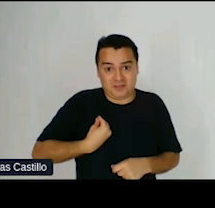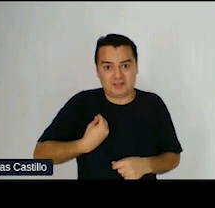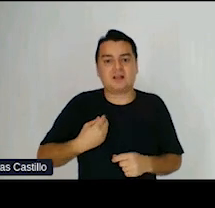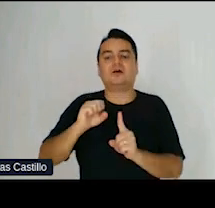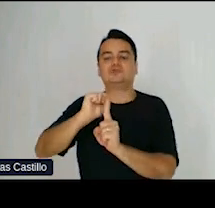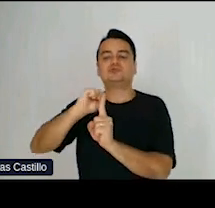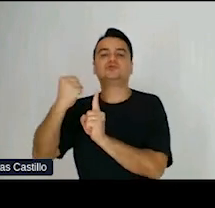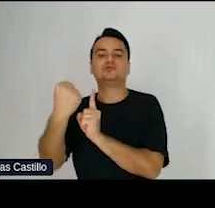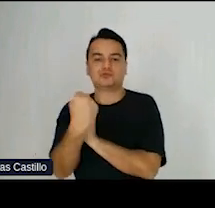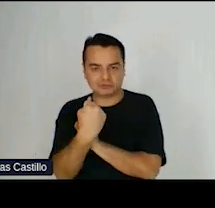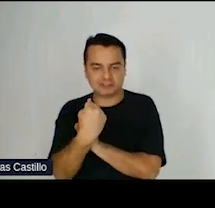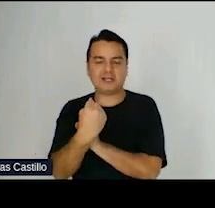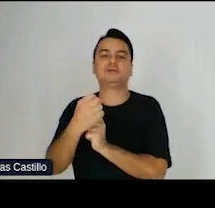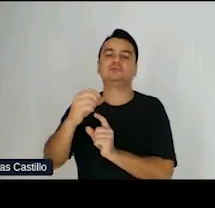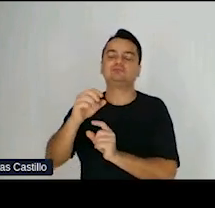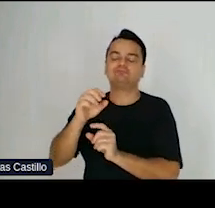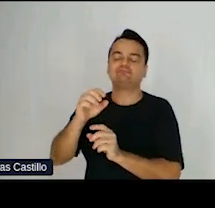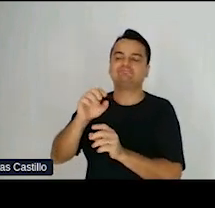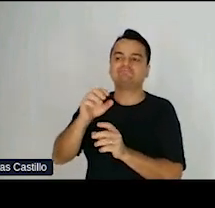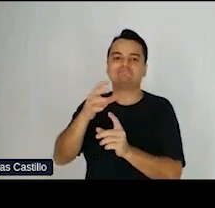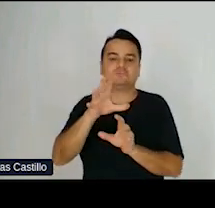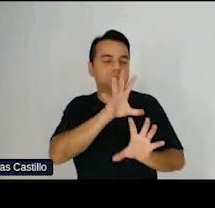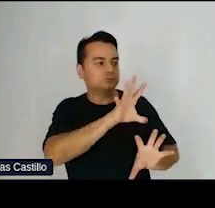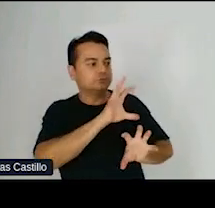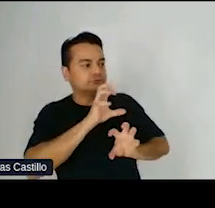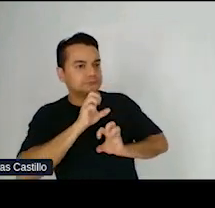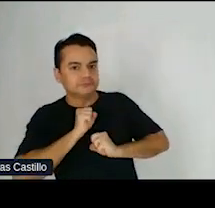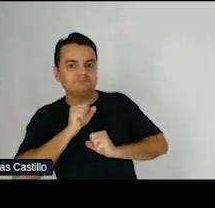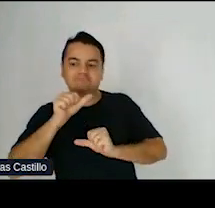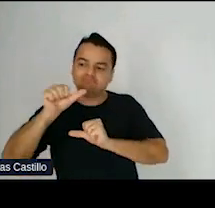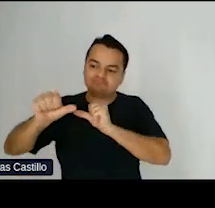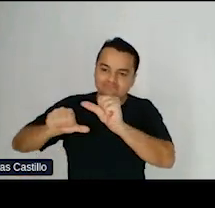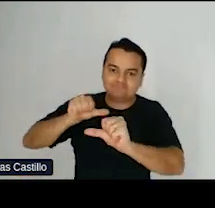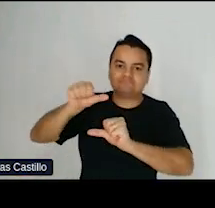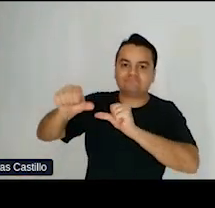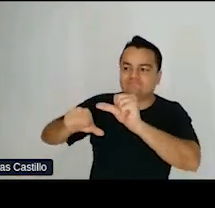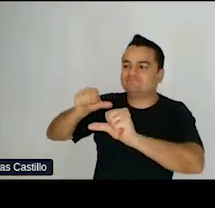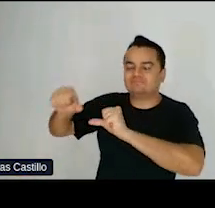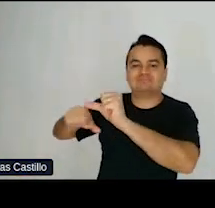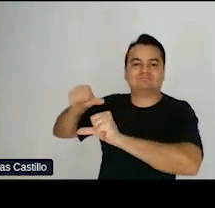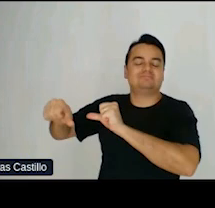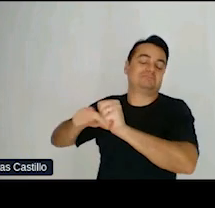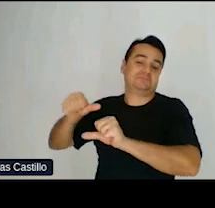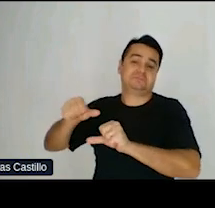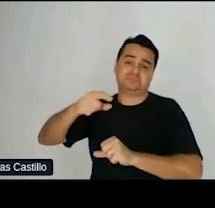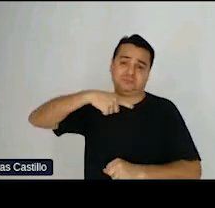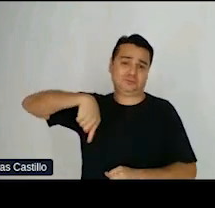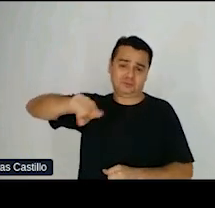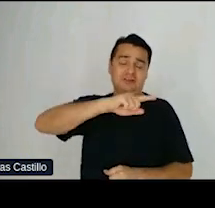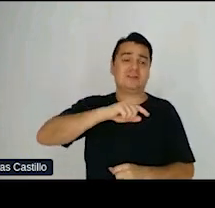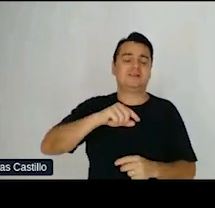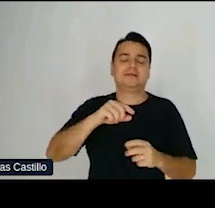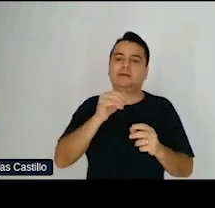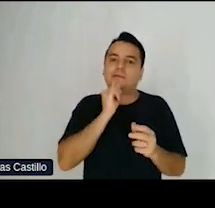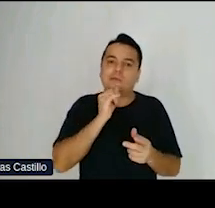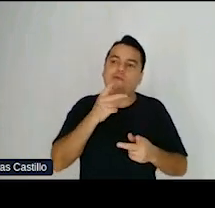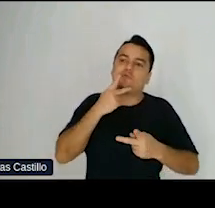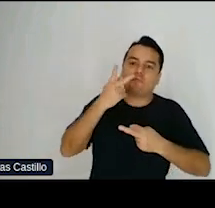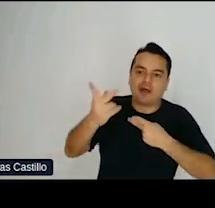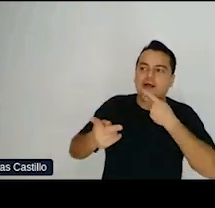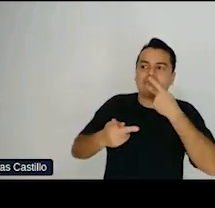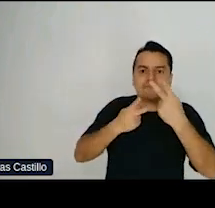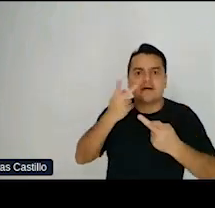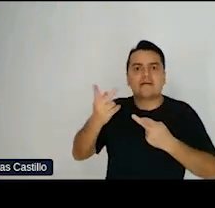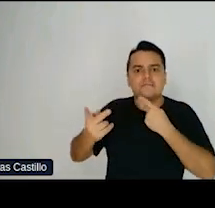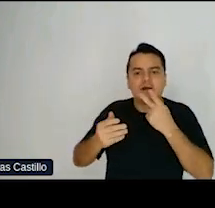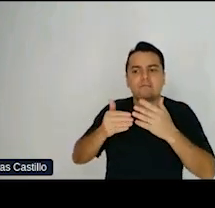gente começa a falar sobre isso, já tem uma transformação. A gente acredita que cada vez mais que a gente fala, mais isso a gente vai movimentando, e